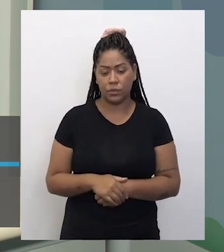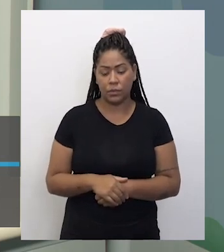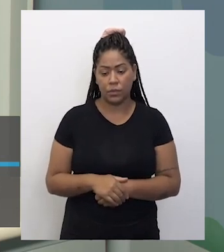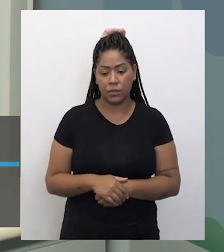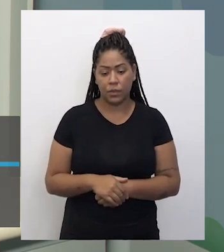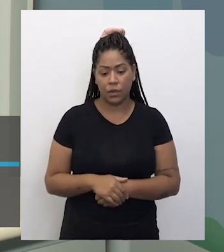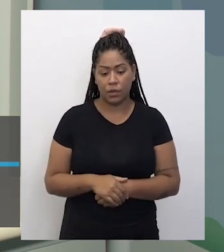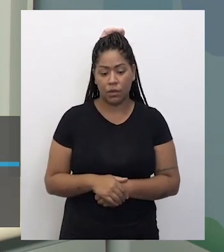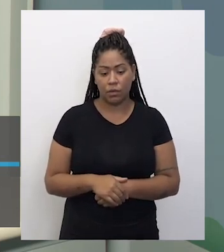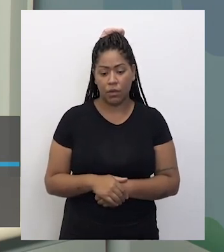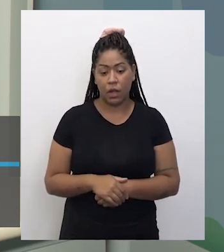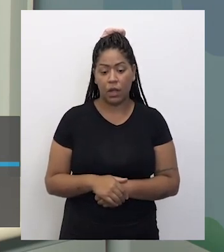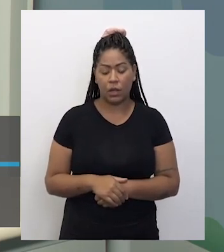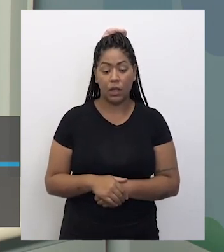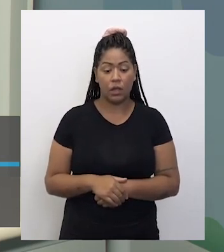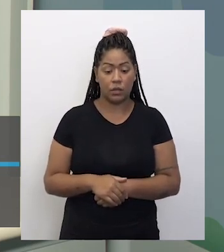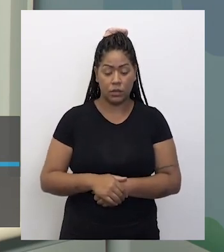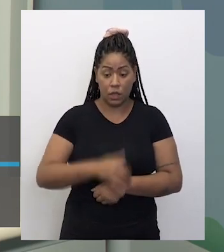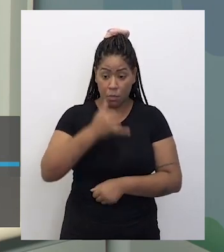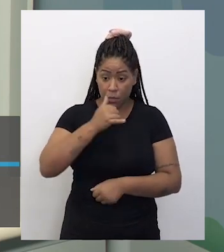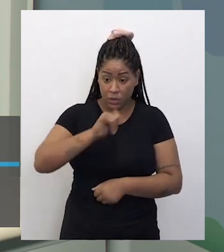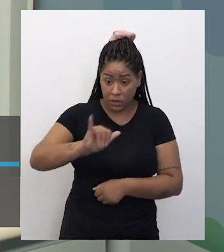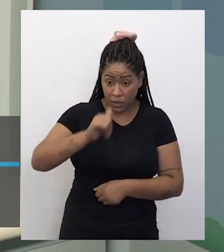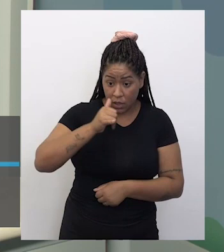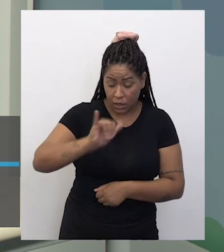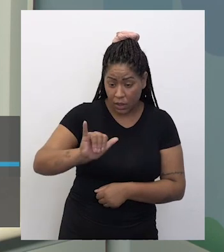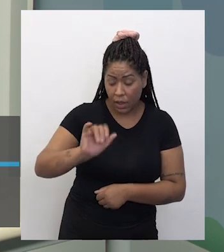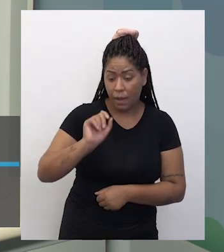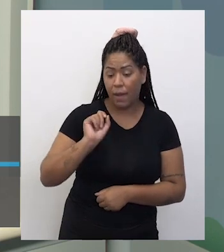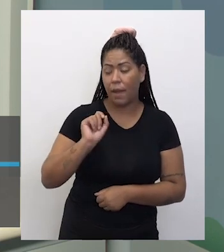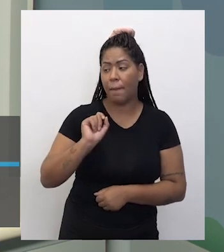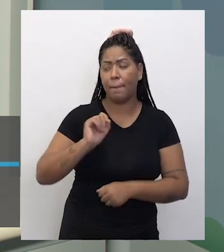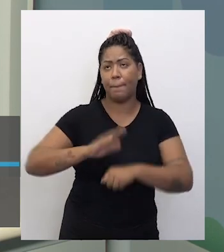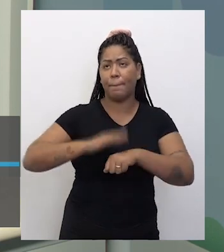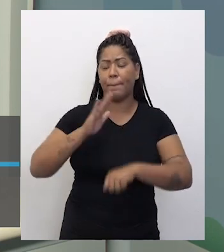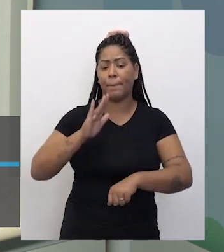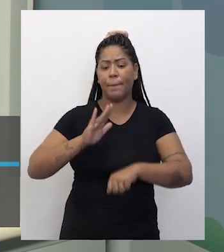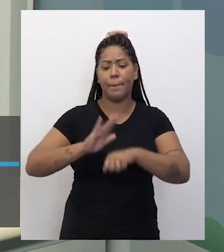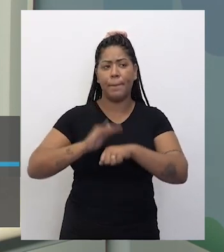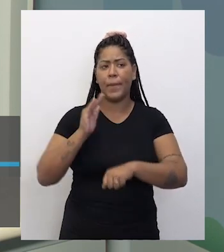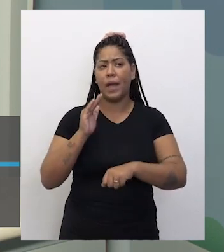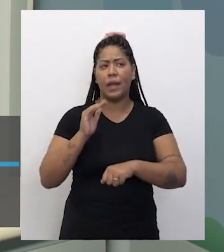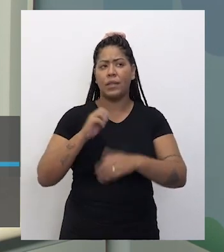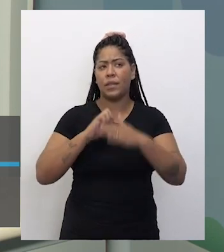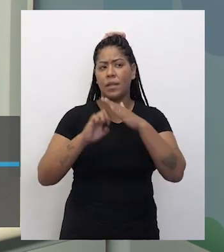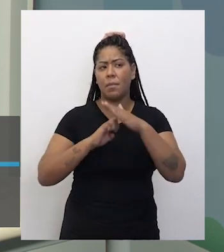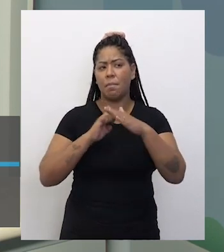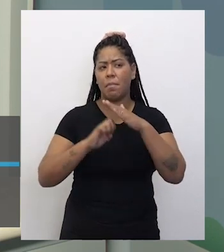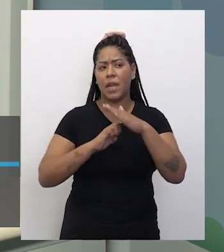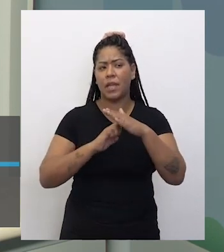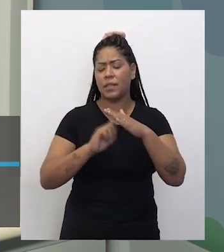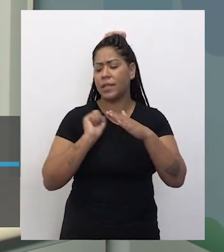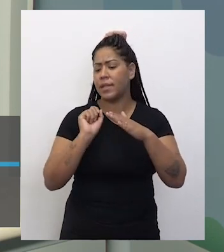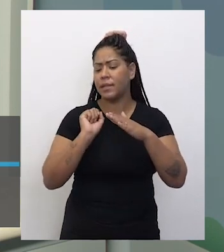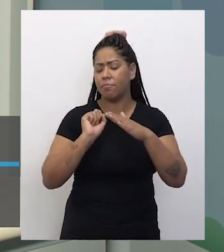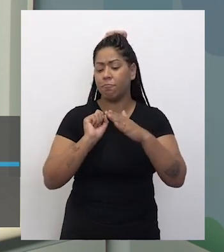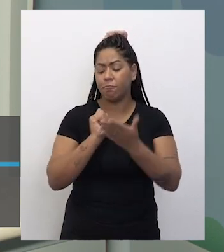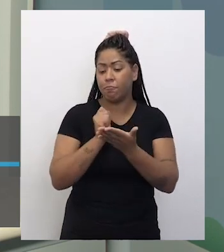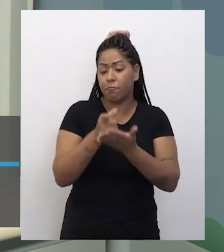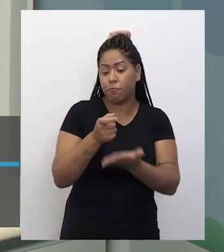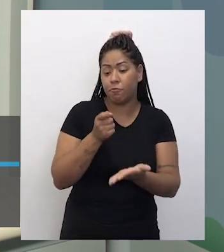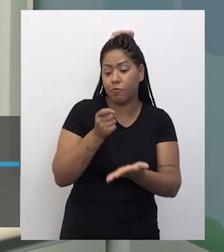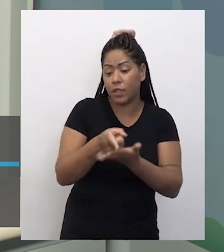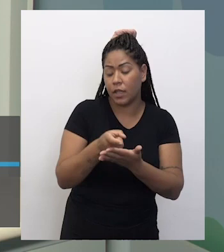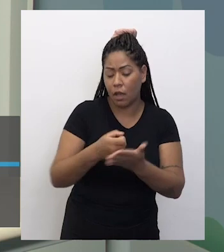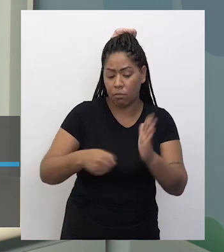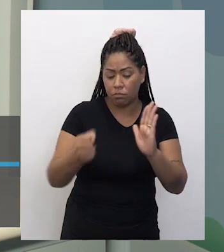em publicidade, tem um valor agregado na questão de alguma empresa quer vender um produto e estabelecer uma